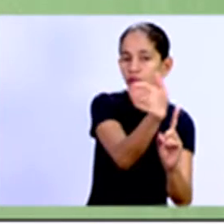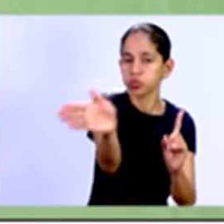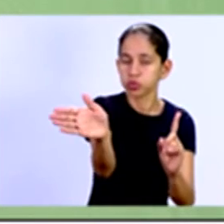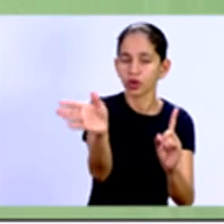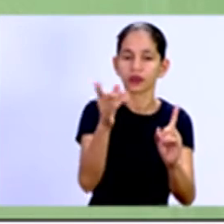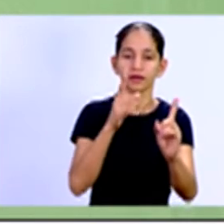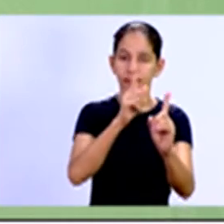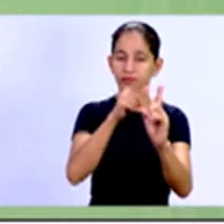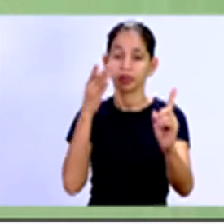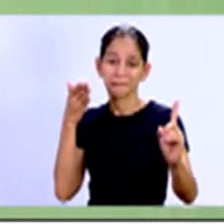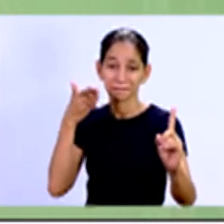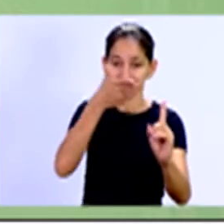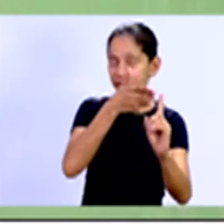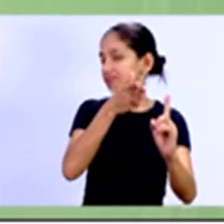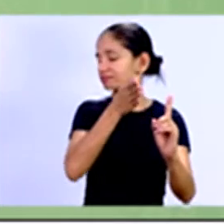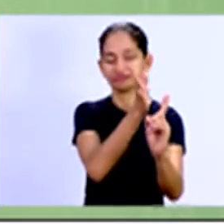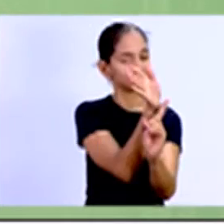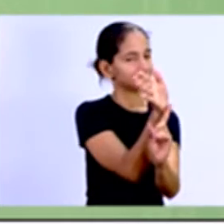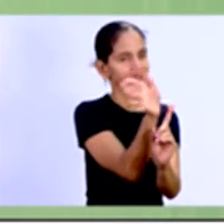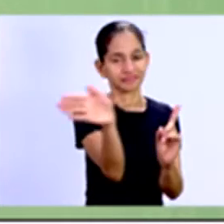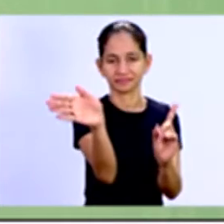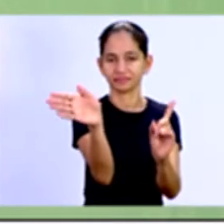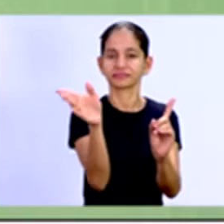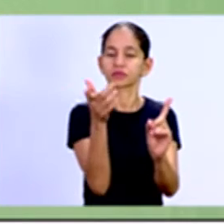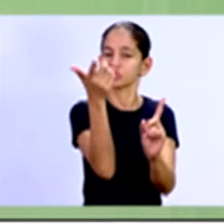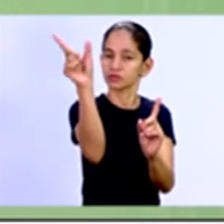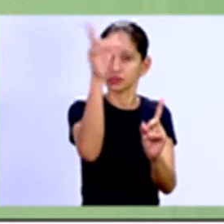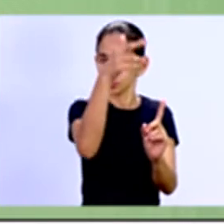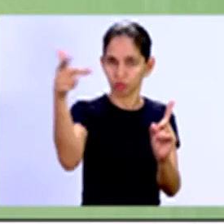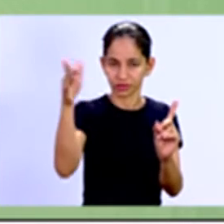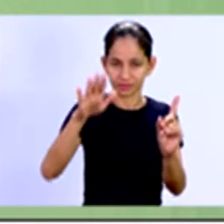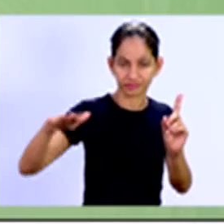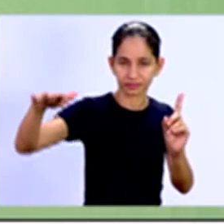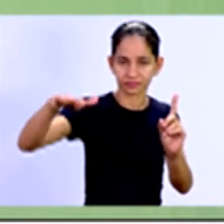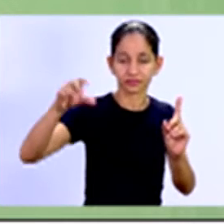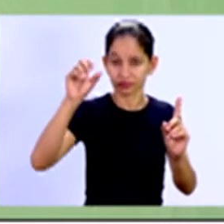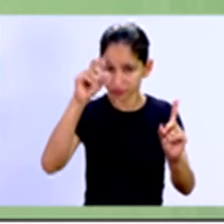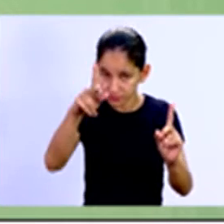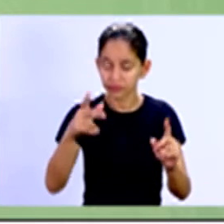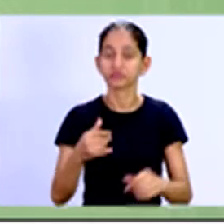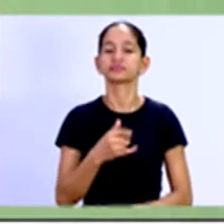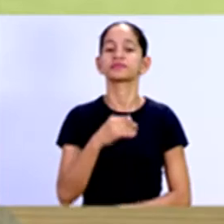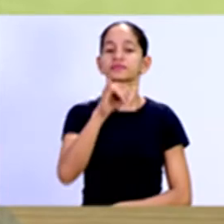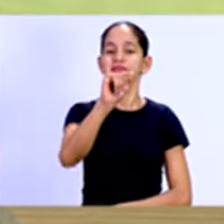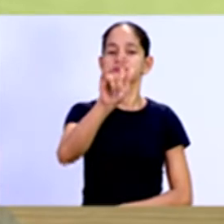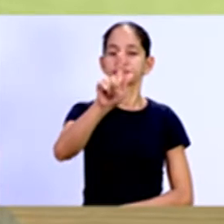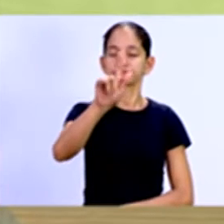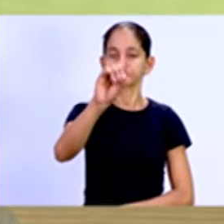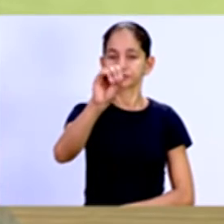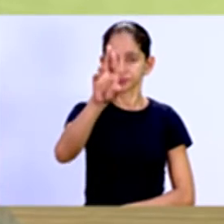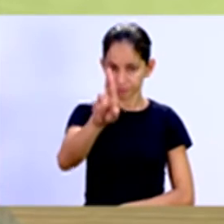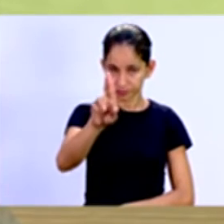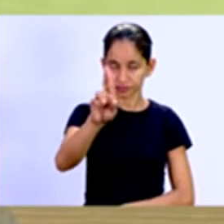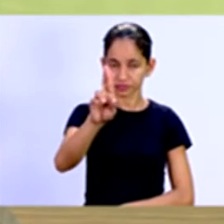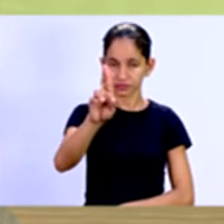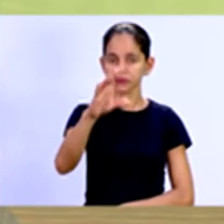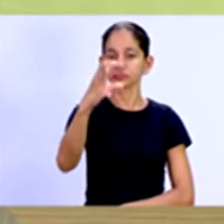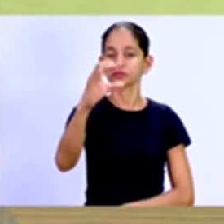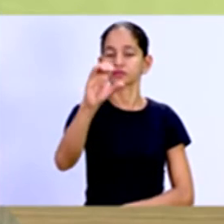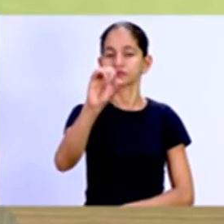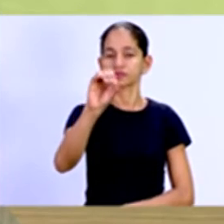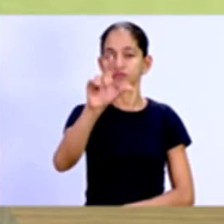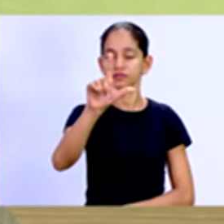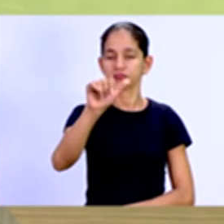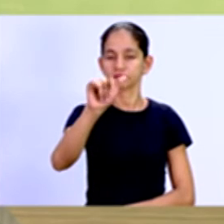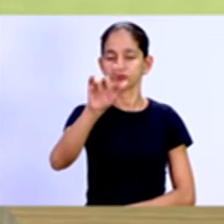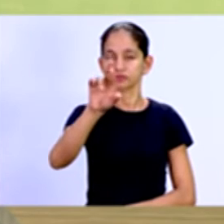fins. Vamos lá, professor. Isso. Nós temos a contribuição do Ivo, de Colorado. Diz o seguinte: a